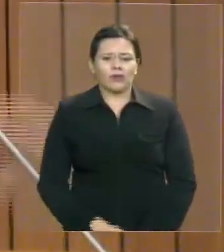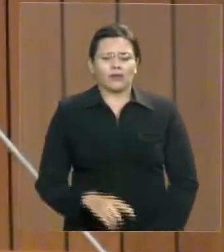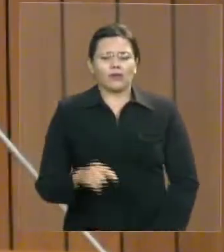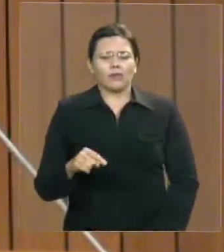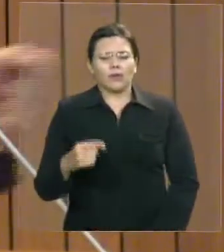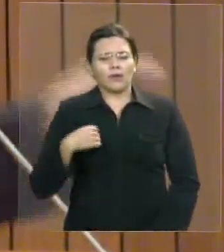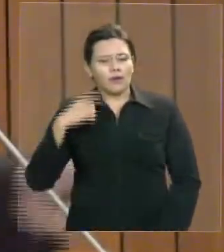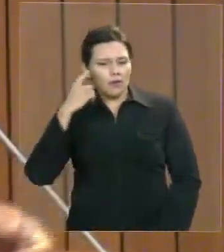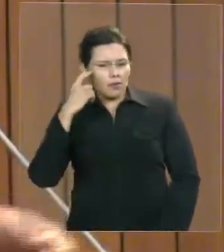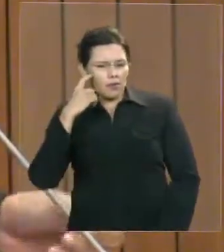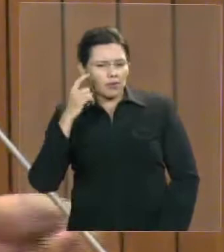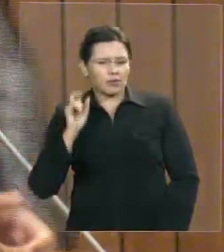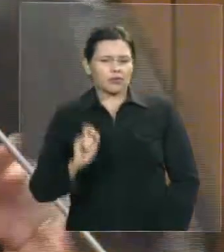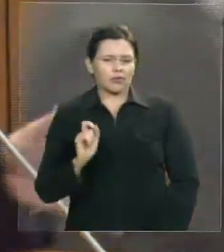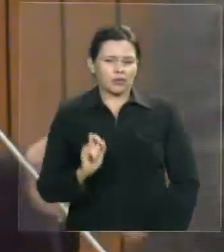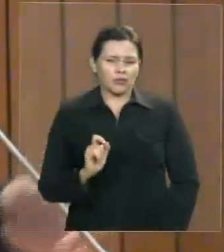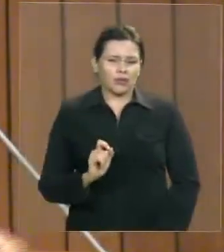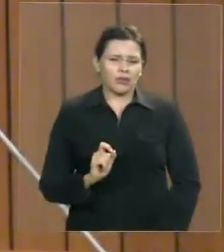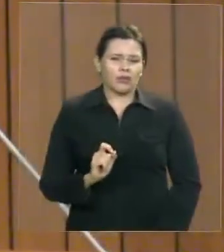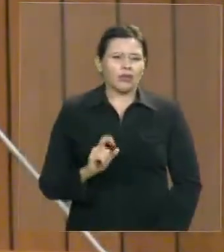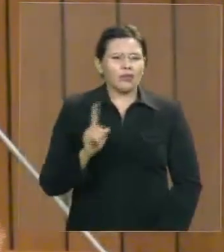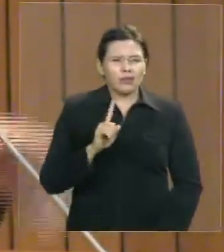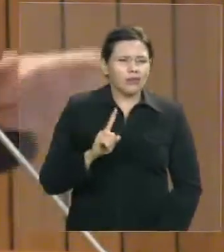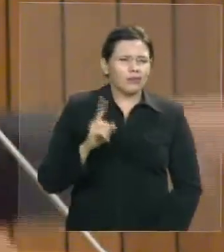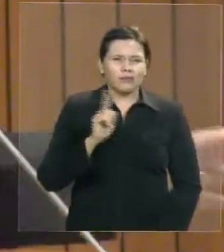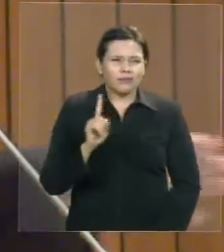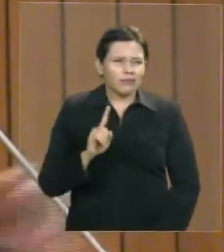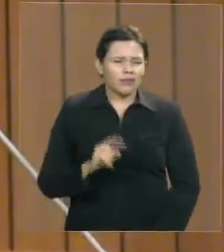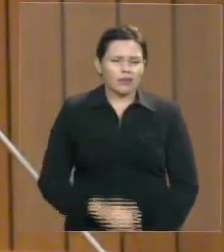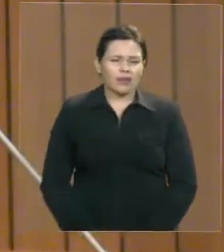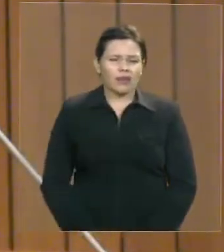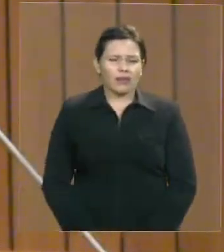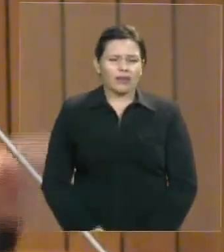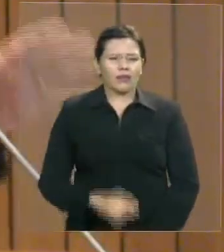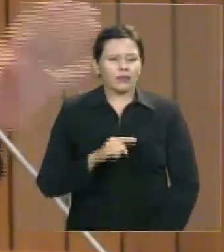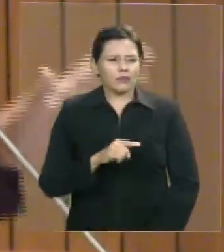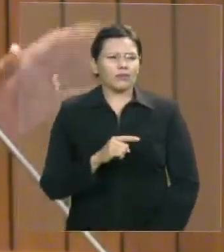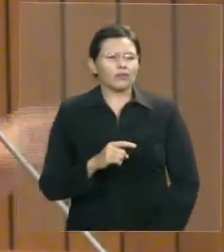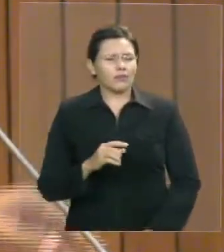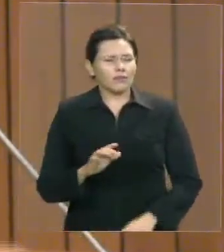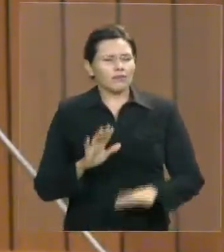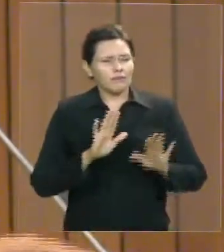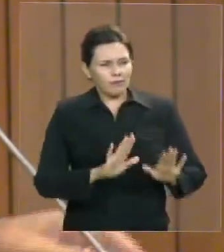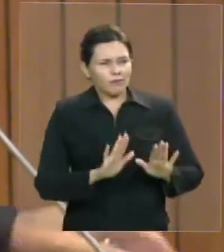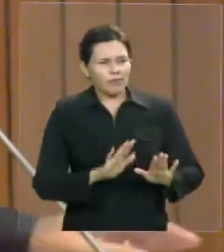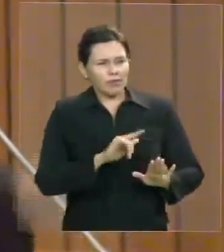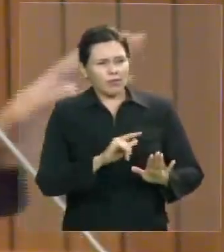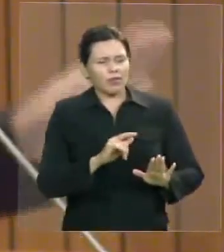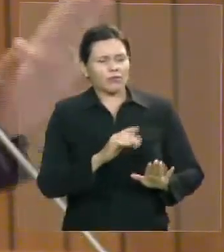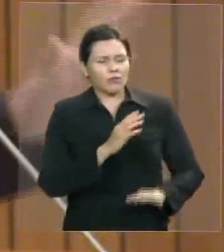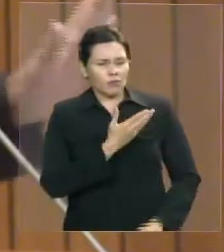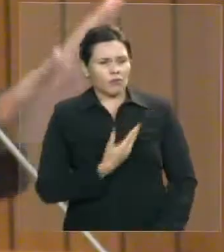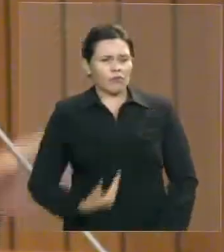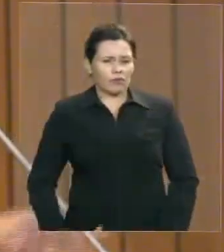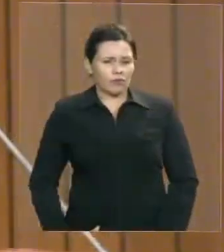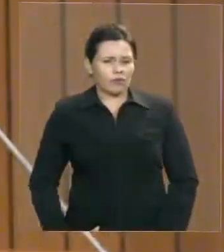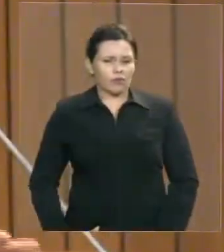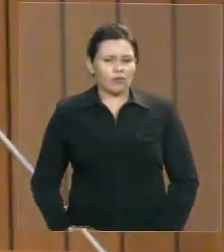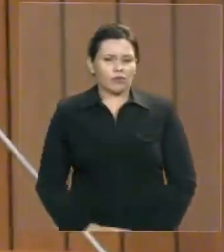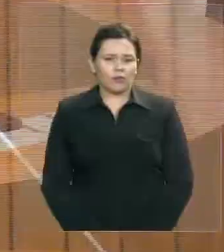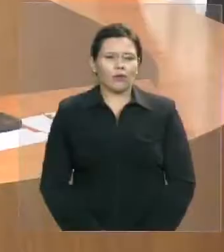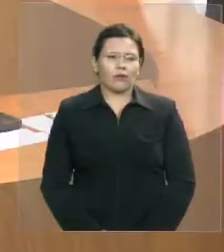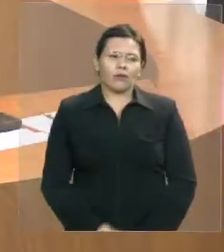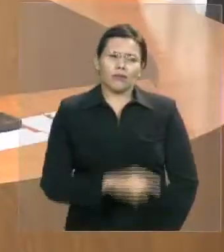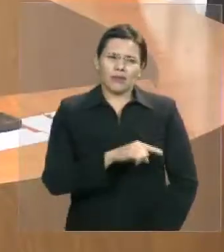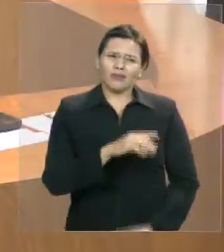bandeira vermelha no pescoço, e o pessoal, não vai, pelo amor de Deus, fica fazendo companhia para o governador. Mas ele insistiu e foi. Era para estar melhor. Mas